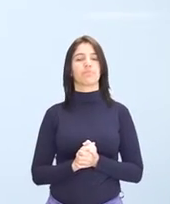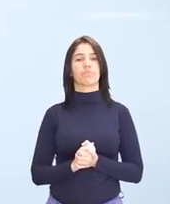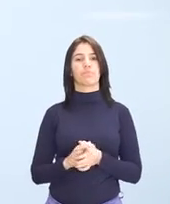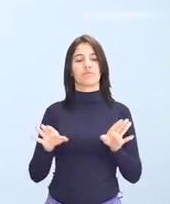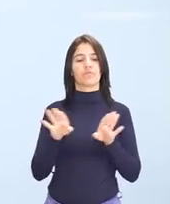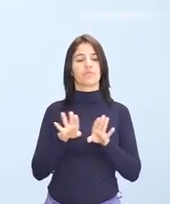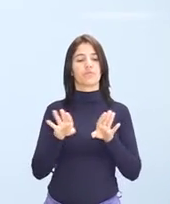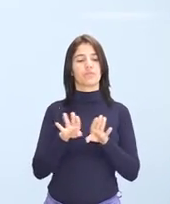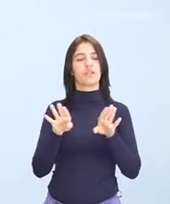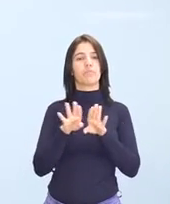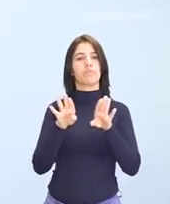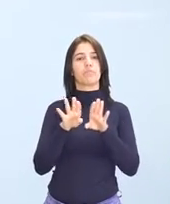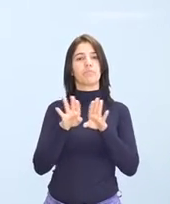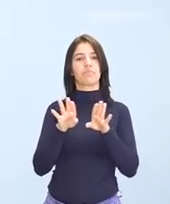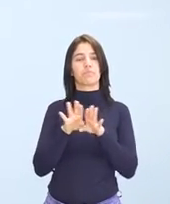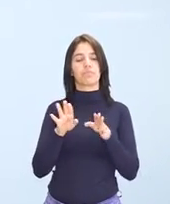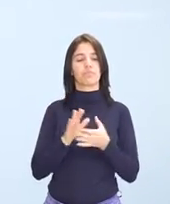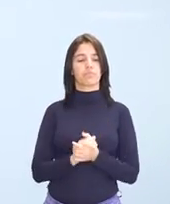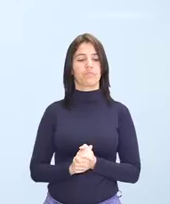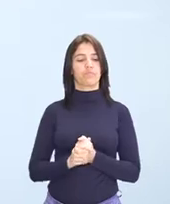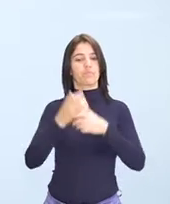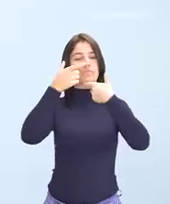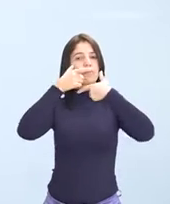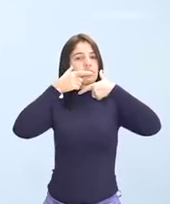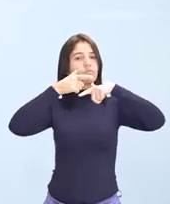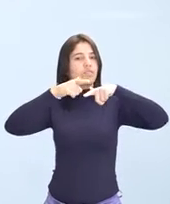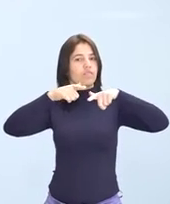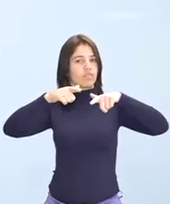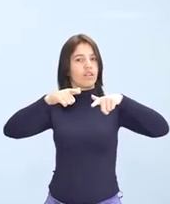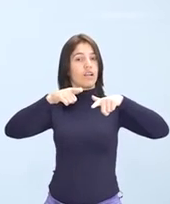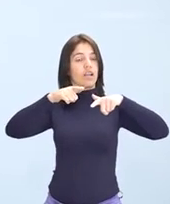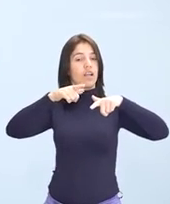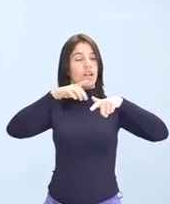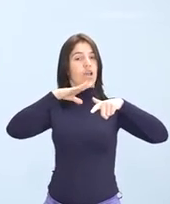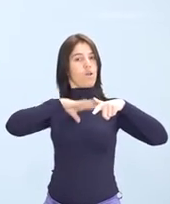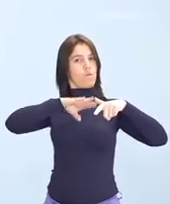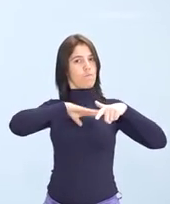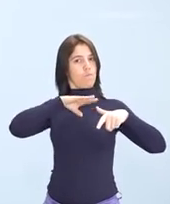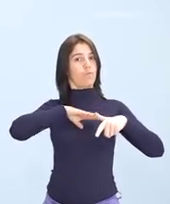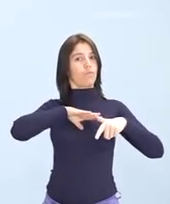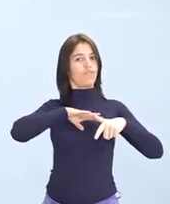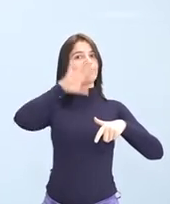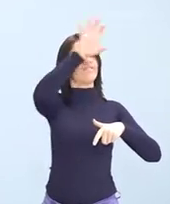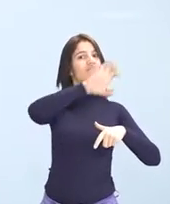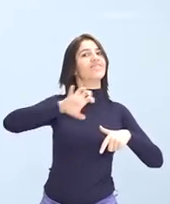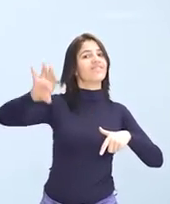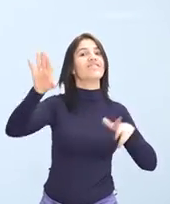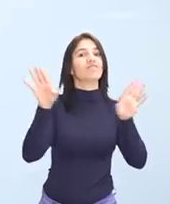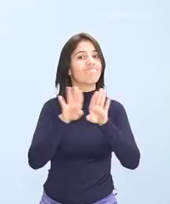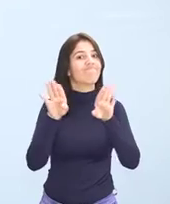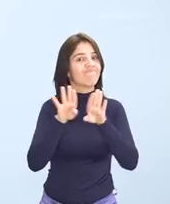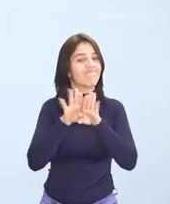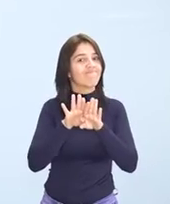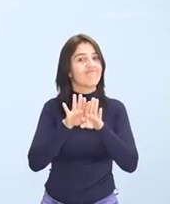Assim como existem também na língua portuguesa, essa diferença regional